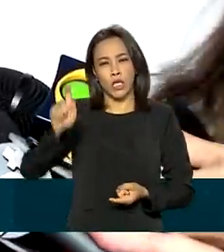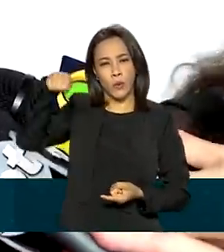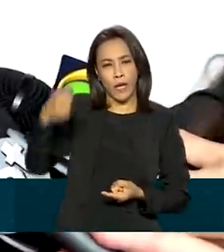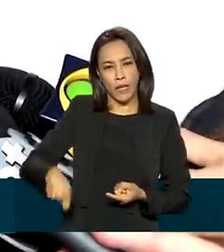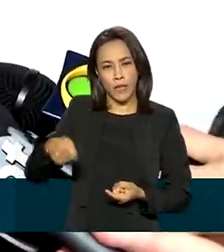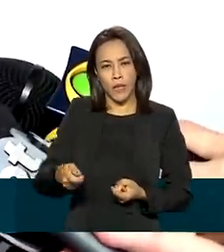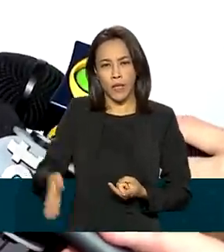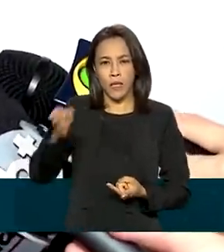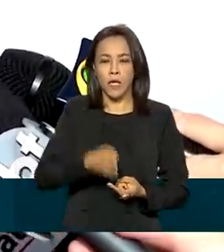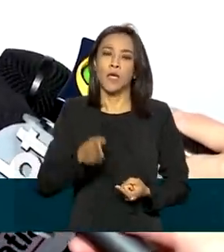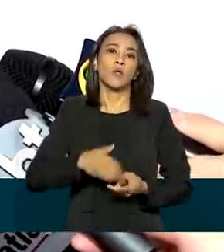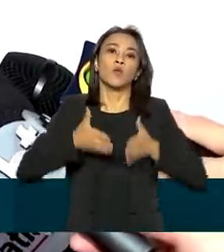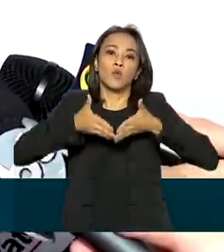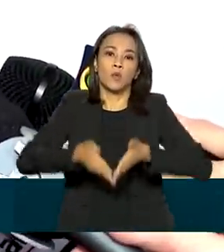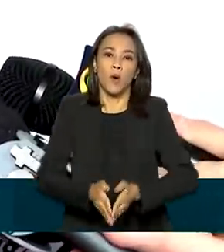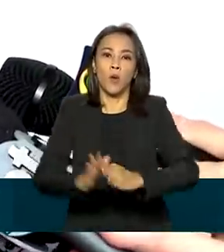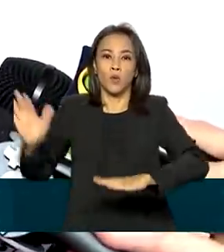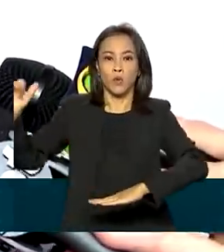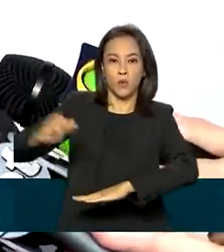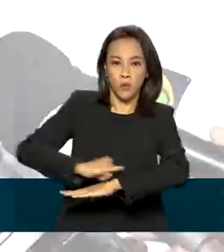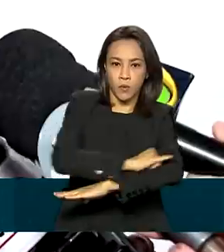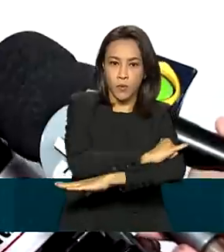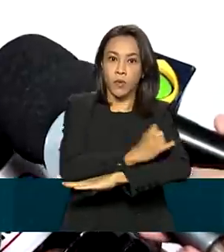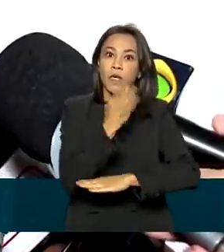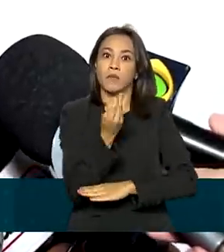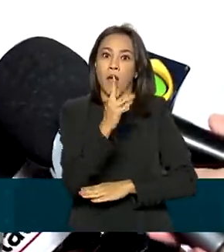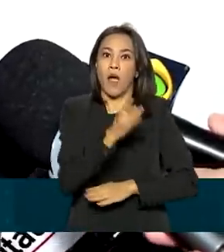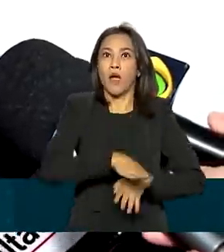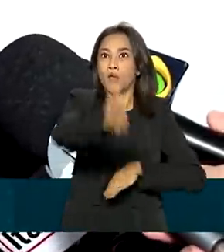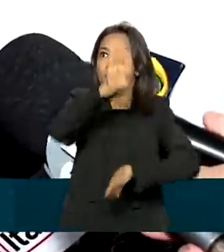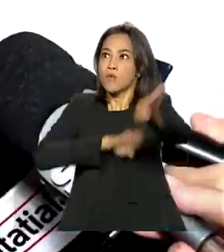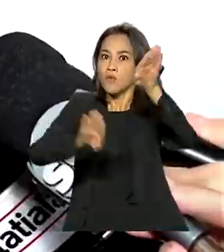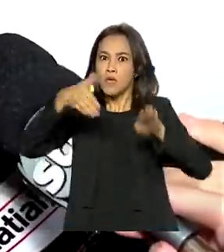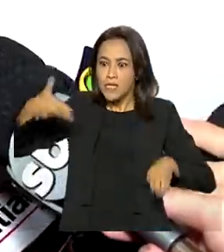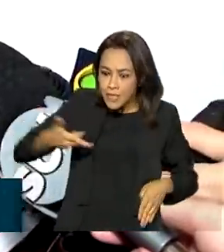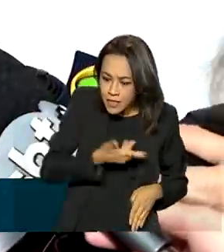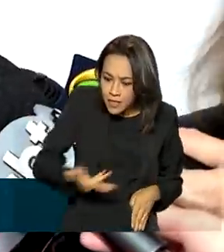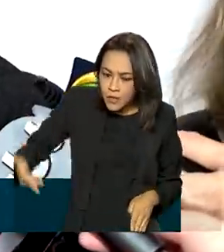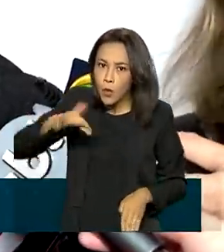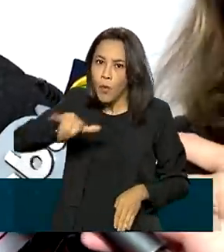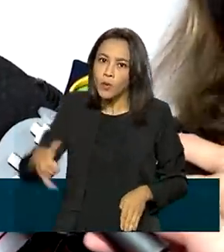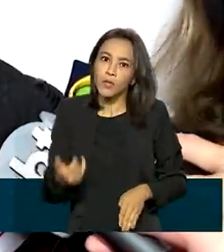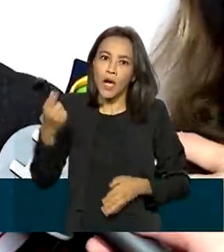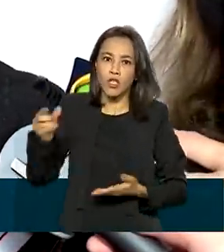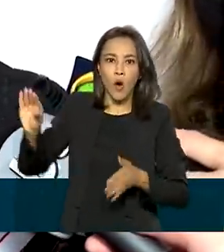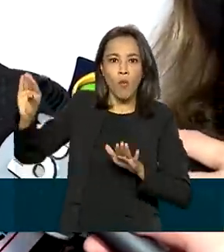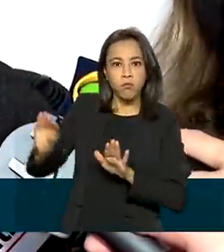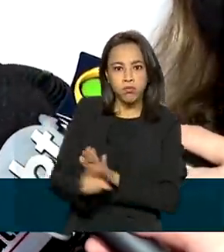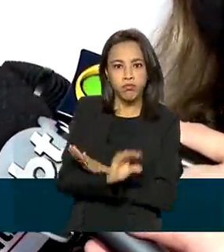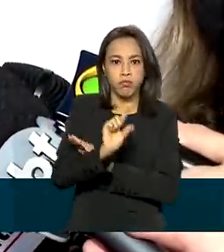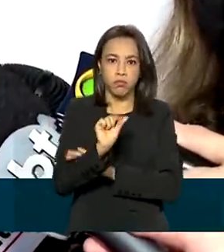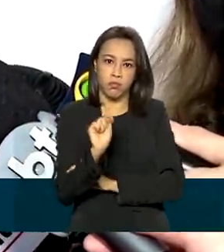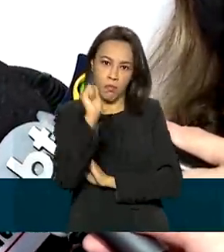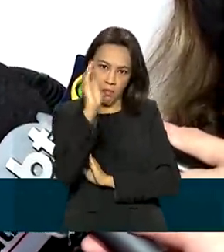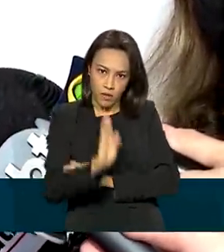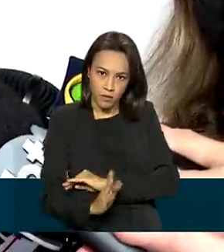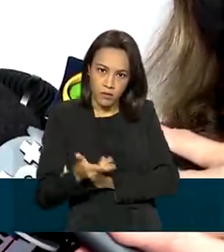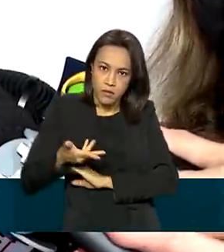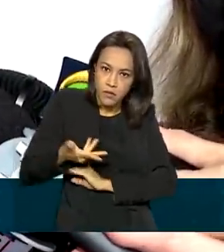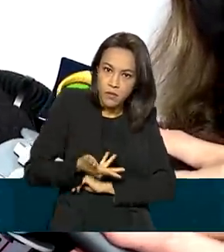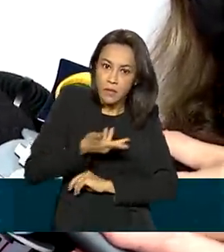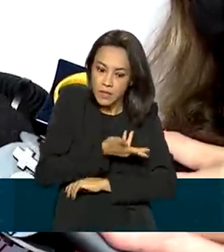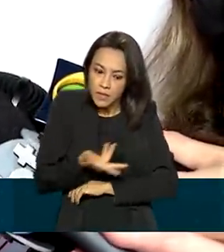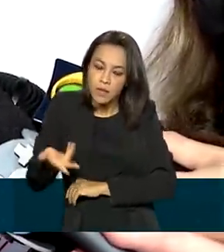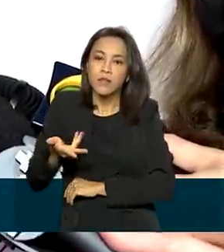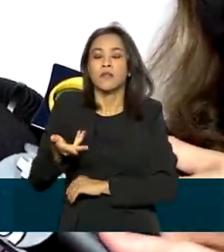os portos e os aeroportos as rodovias tão grande oportunidade de investimento e esses investimentos